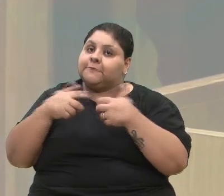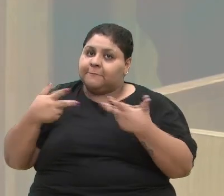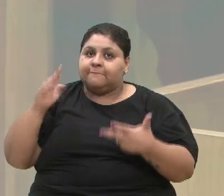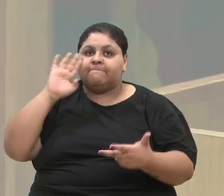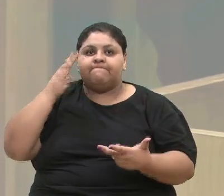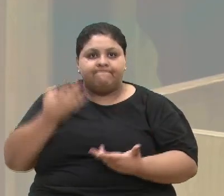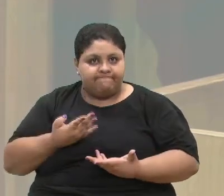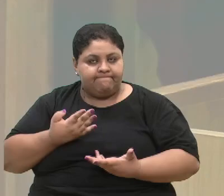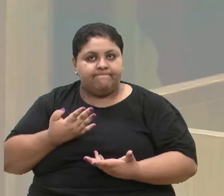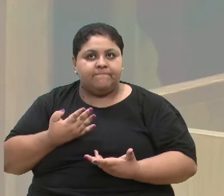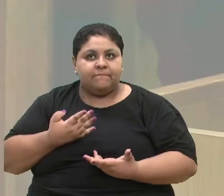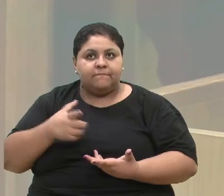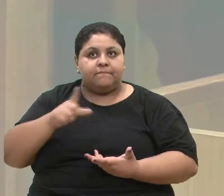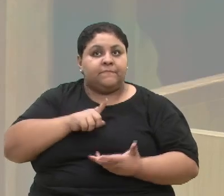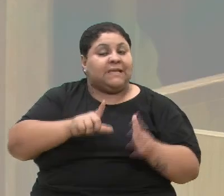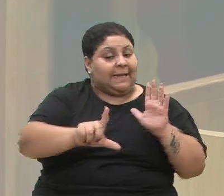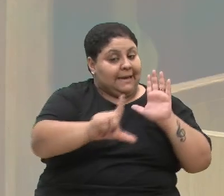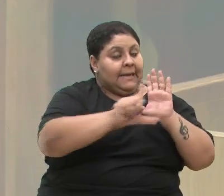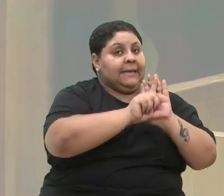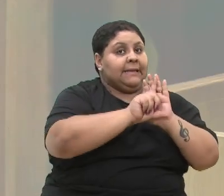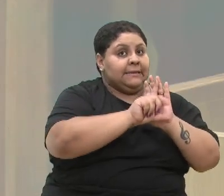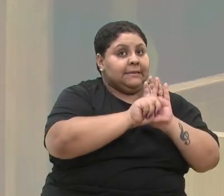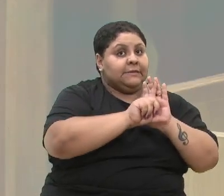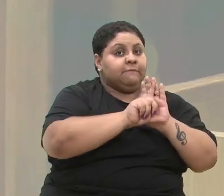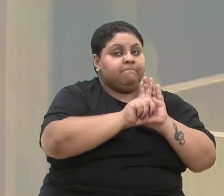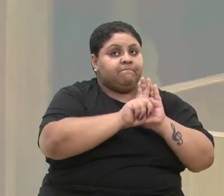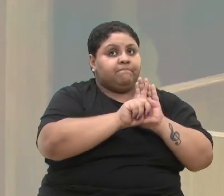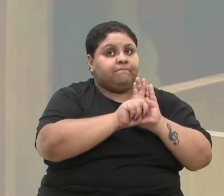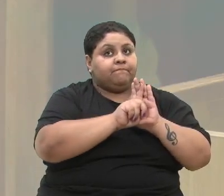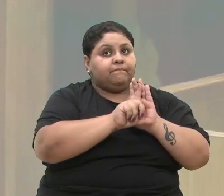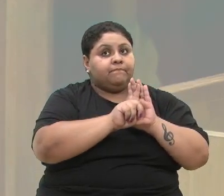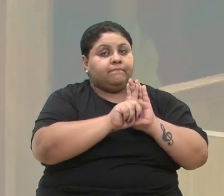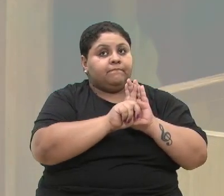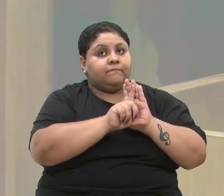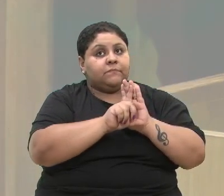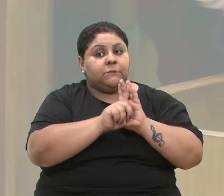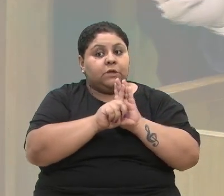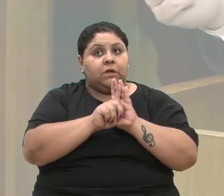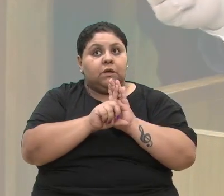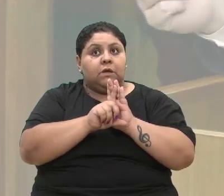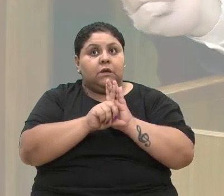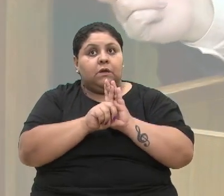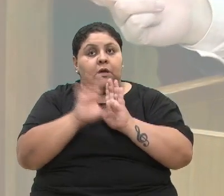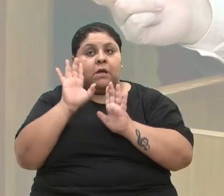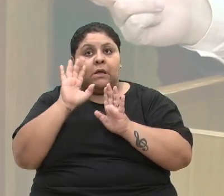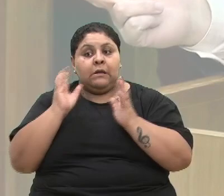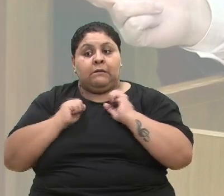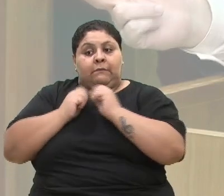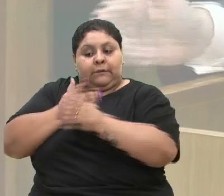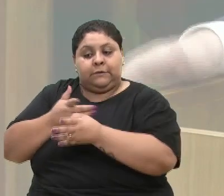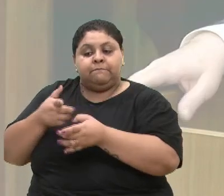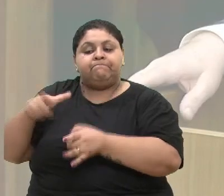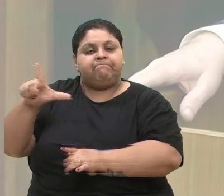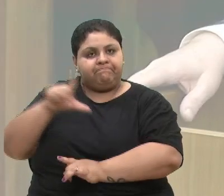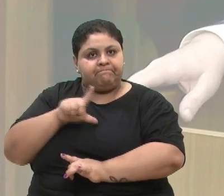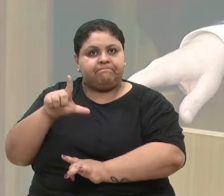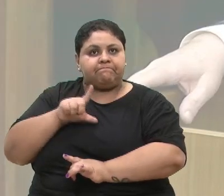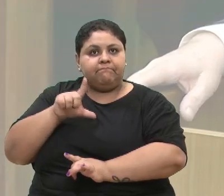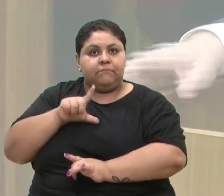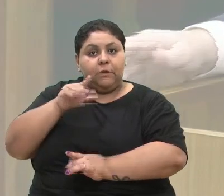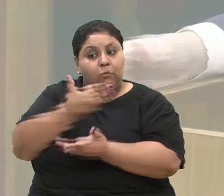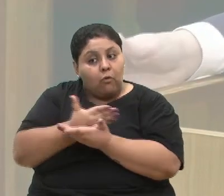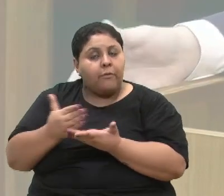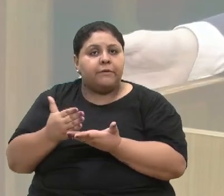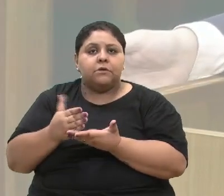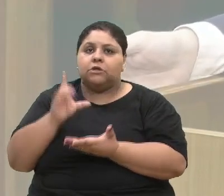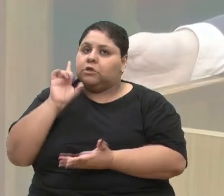aconteçam. Então, existe a lei, existe o procedimento, então nós temos que adotar.